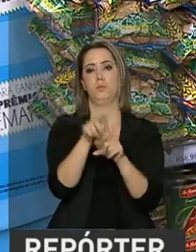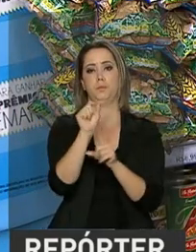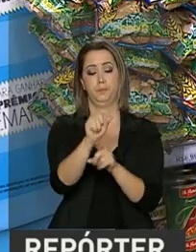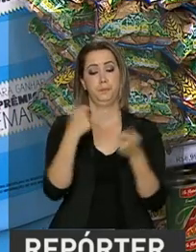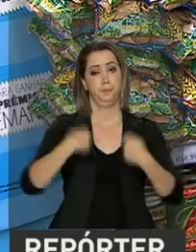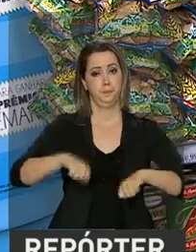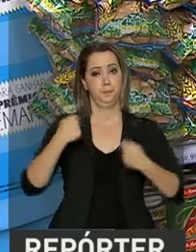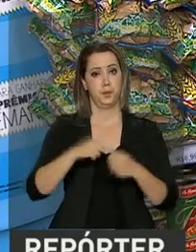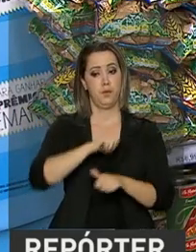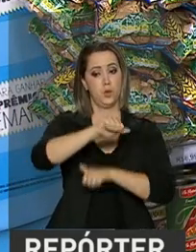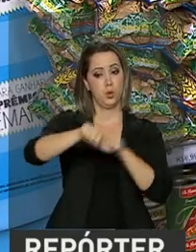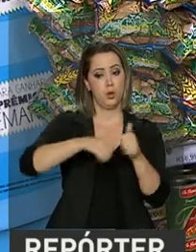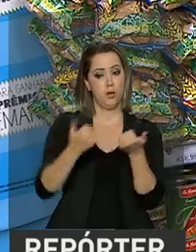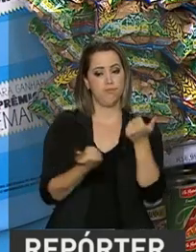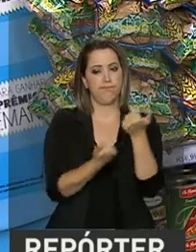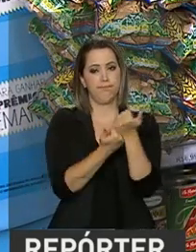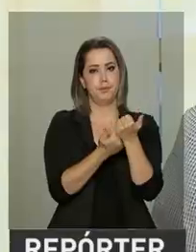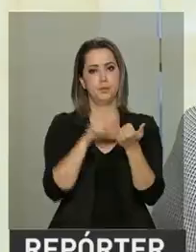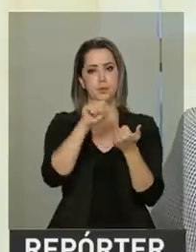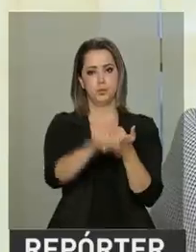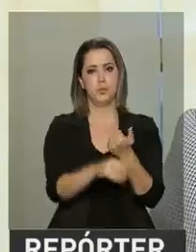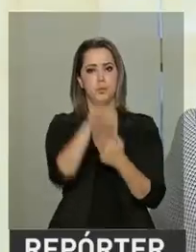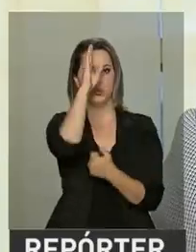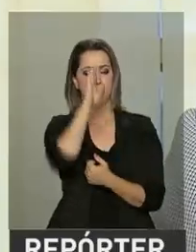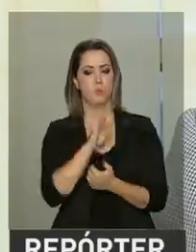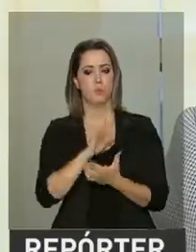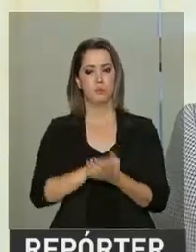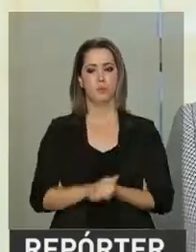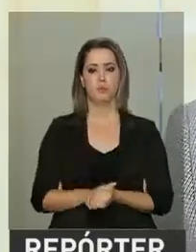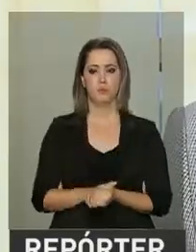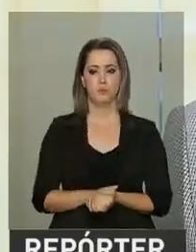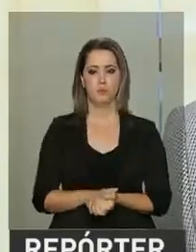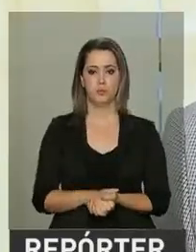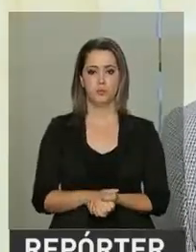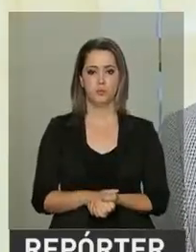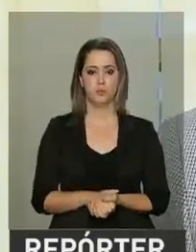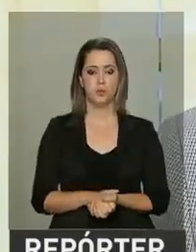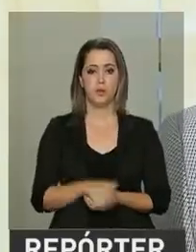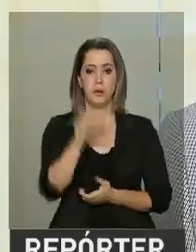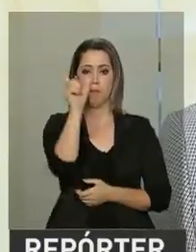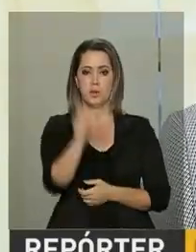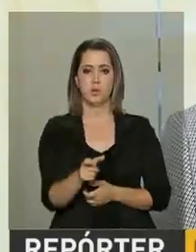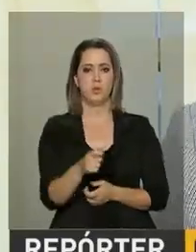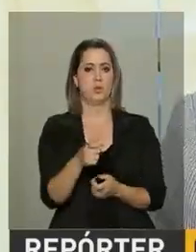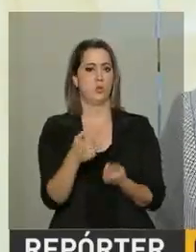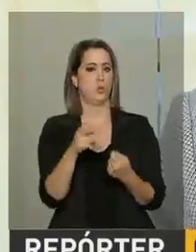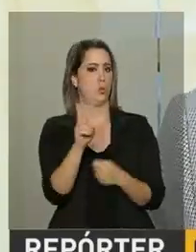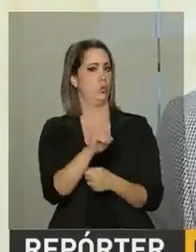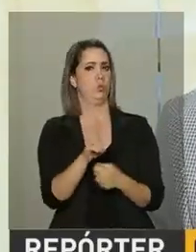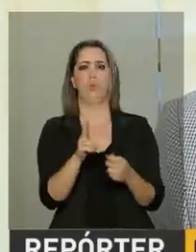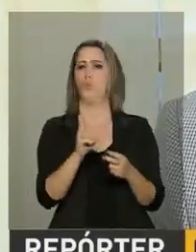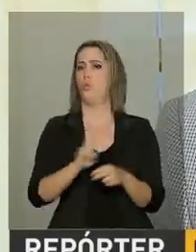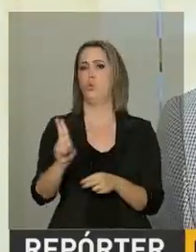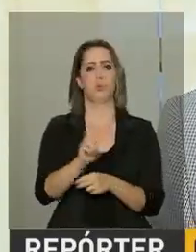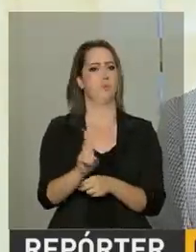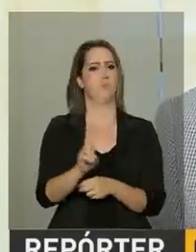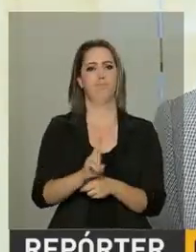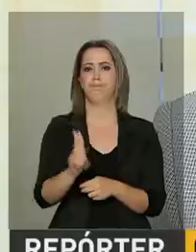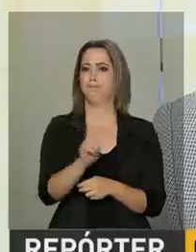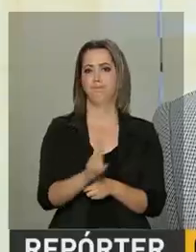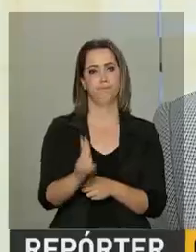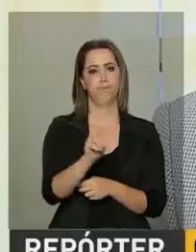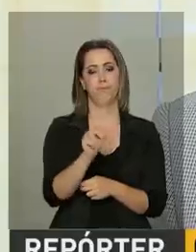e troque o produto de maneira gratuita. O consumidor deve não utilizar aquele produto, até porque foi detectado